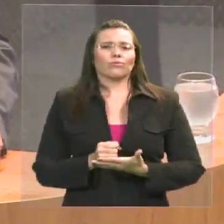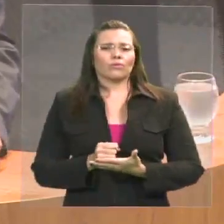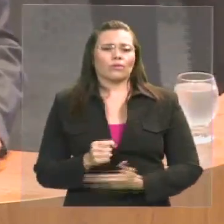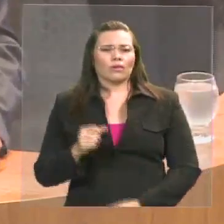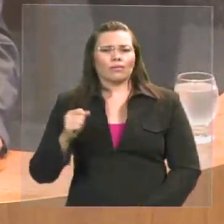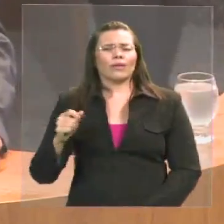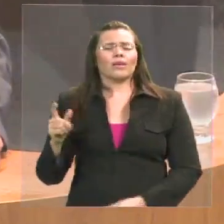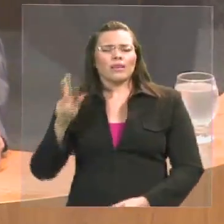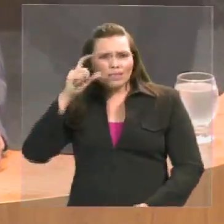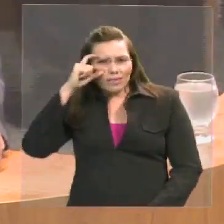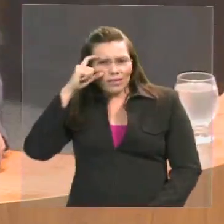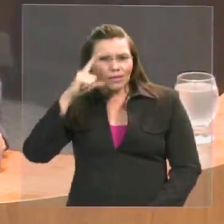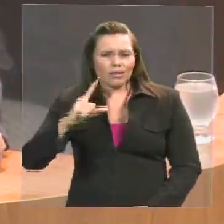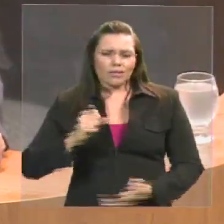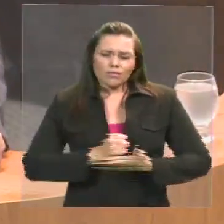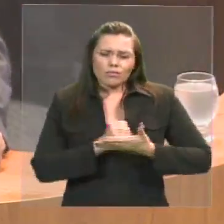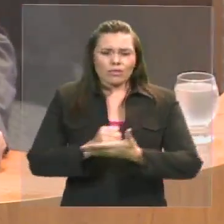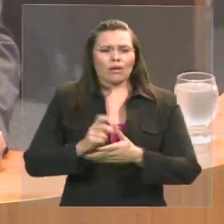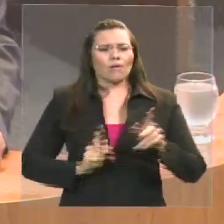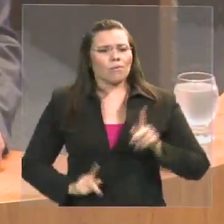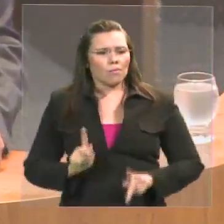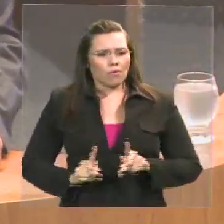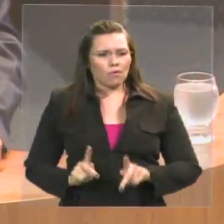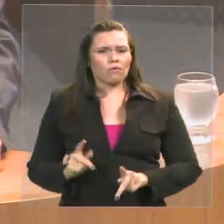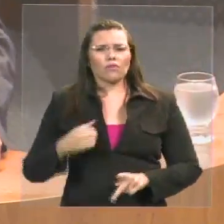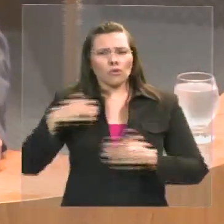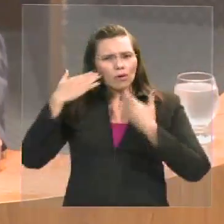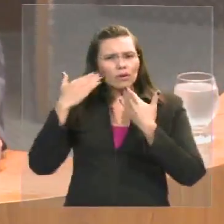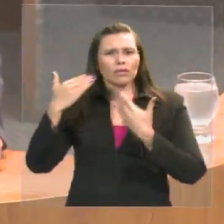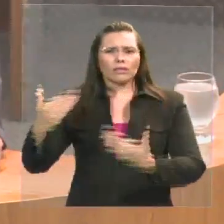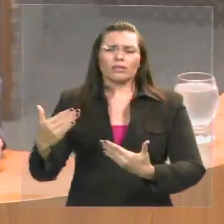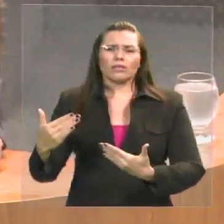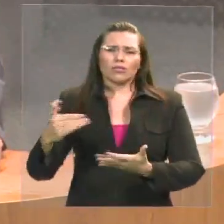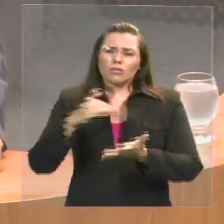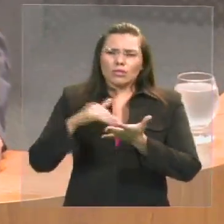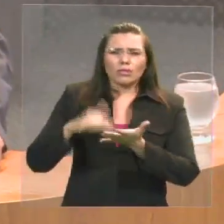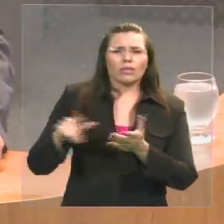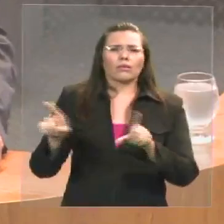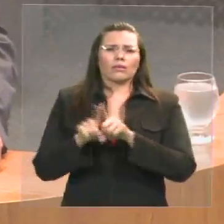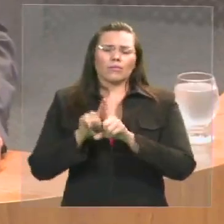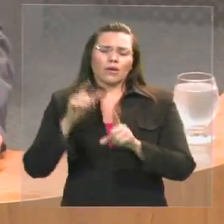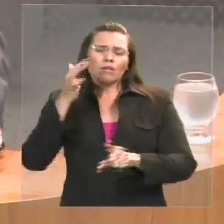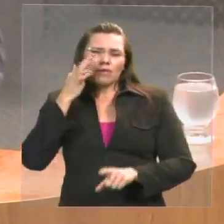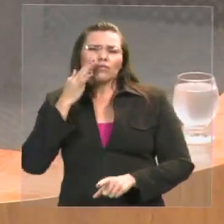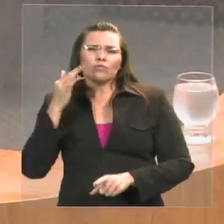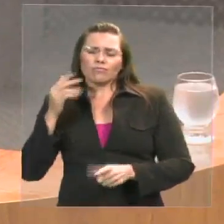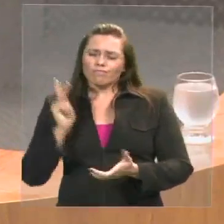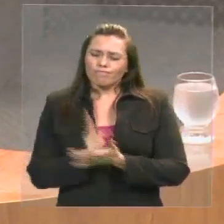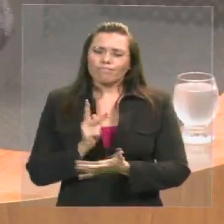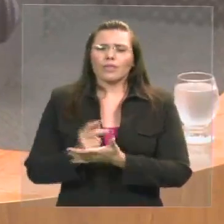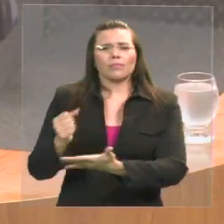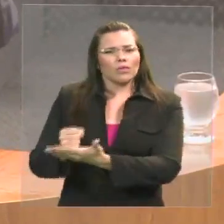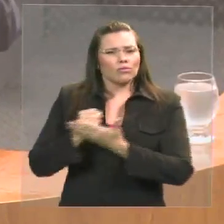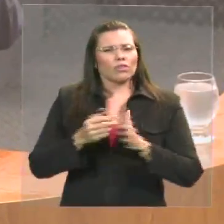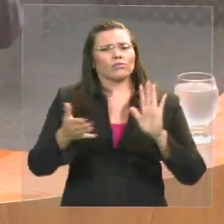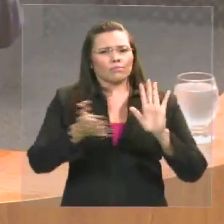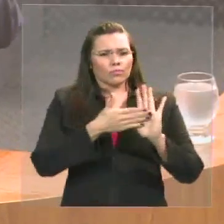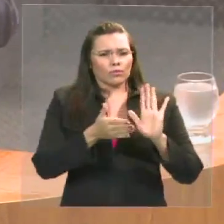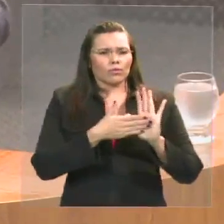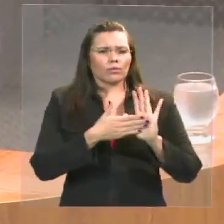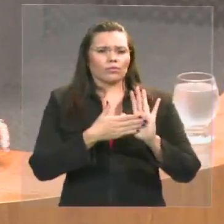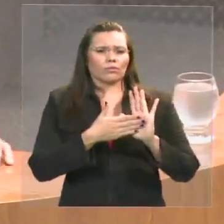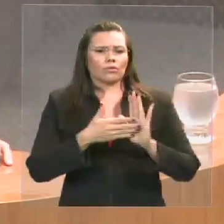confirmado aqui o apoio a mais esse empreendimento, a mais essa realização, e assim nós vamos pagar